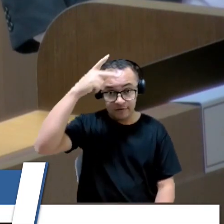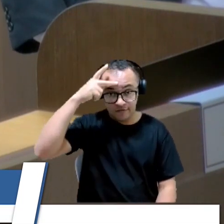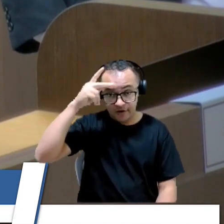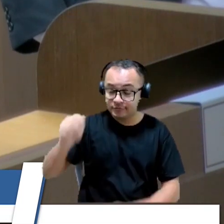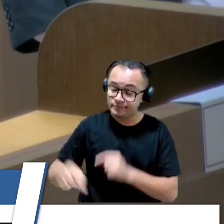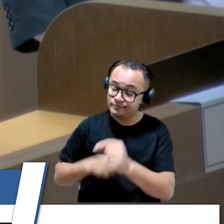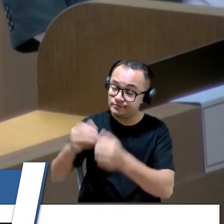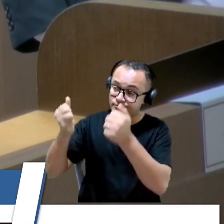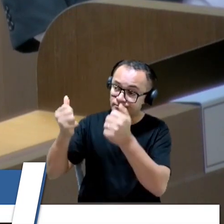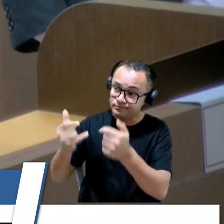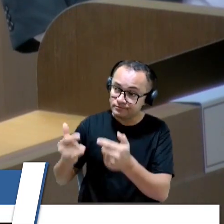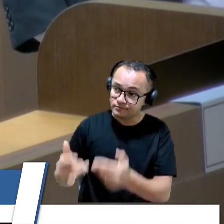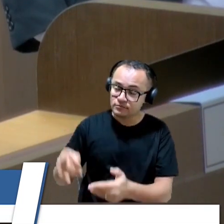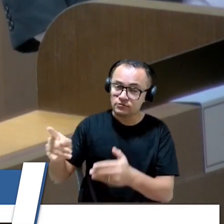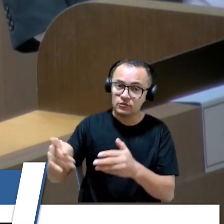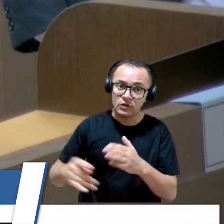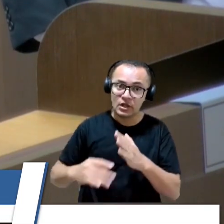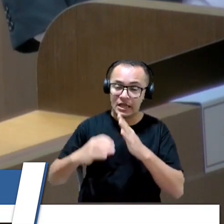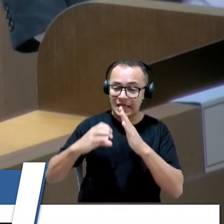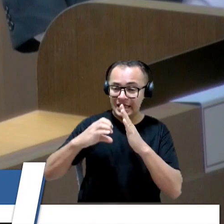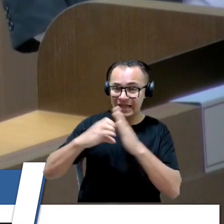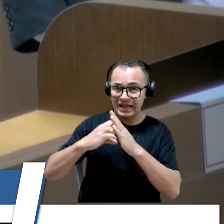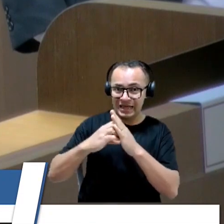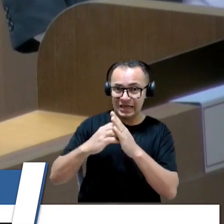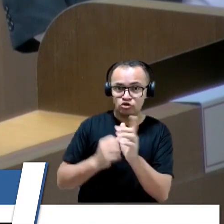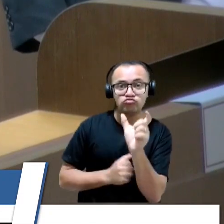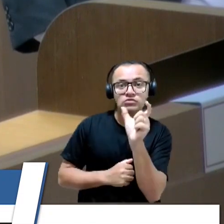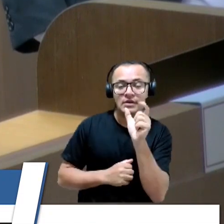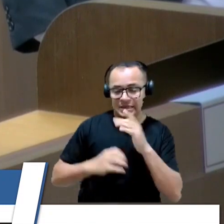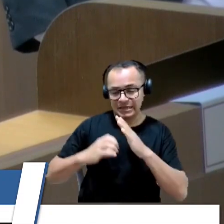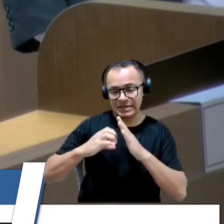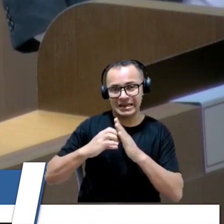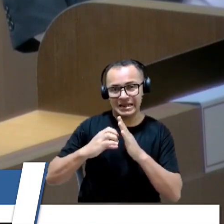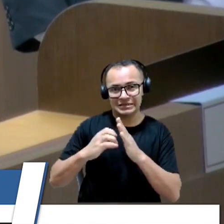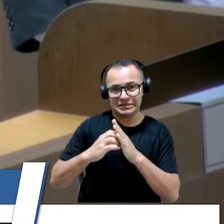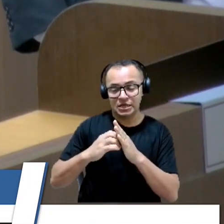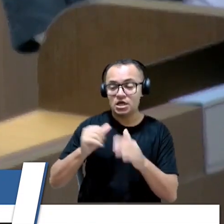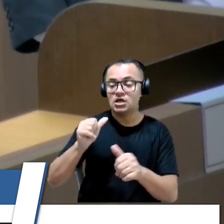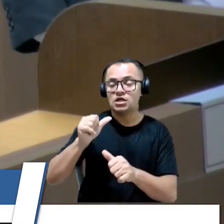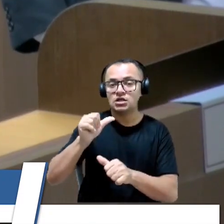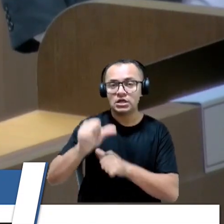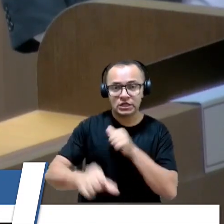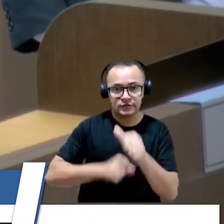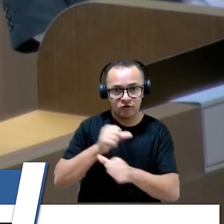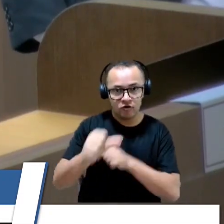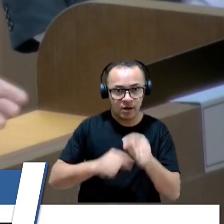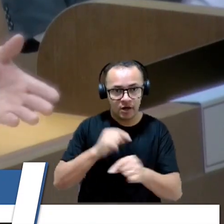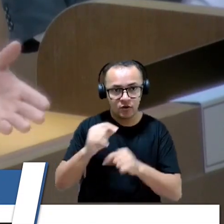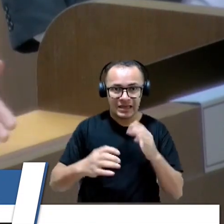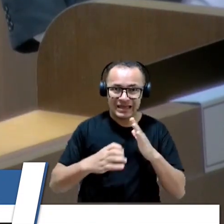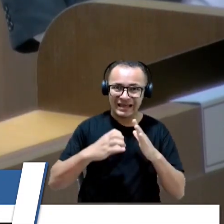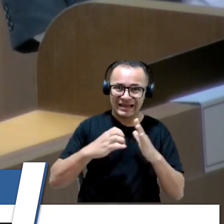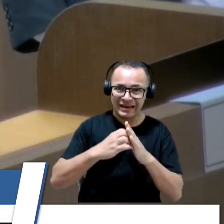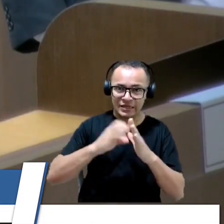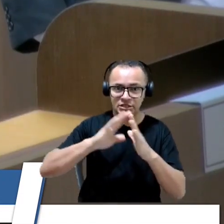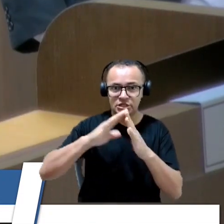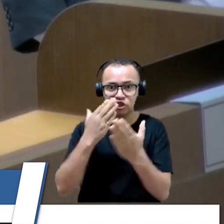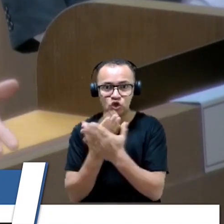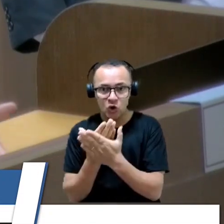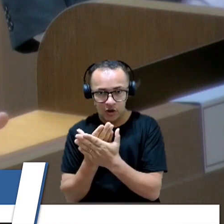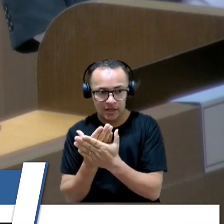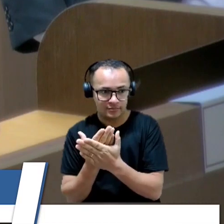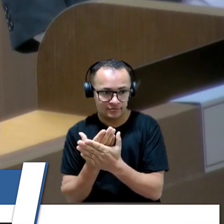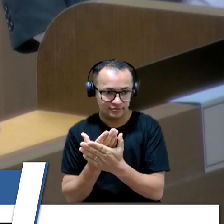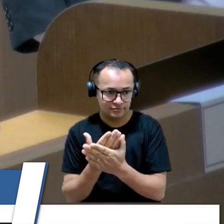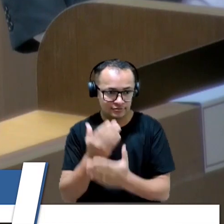questão de creche, que fosse todas as creches fossem transformadas em creche-escola, porque não adianta se atender uma criança